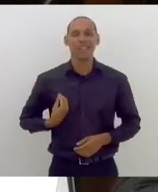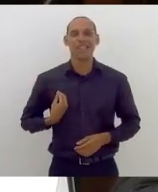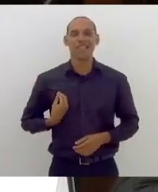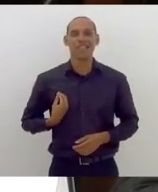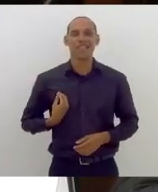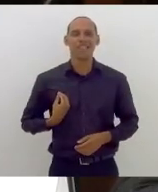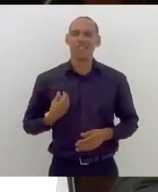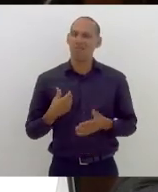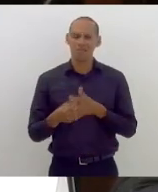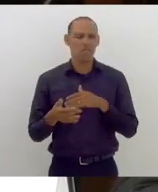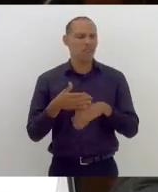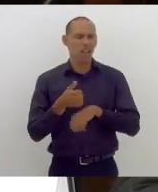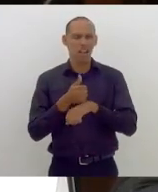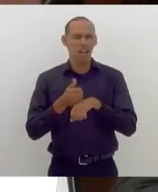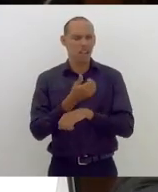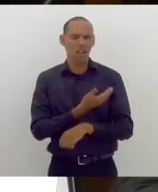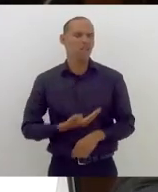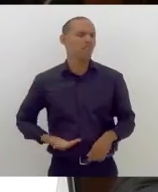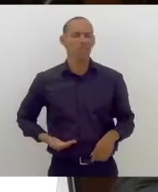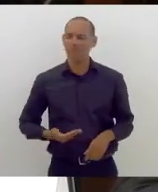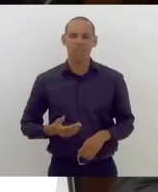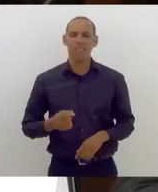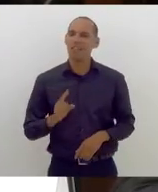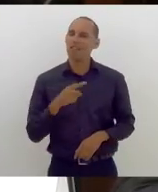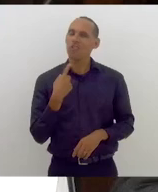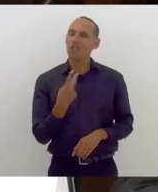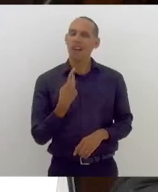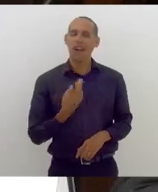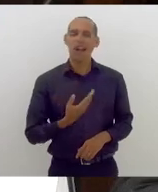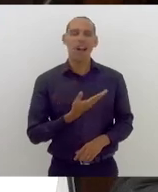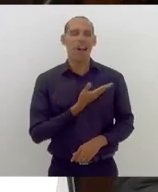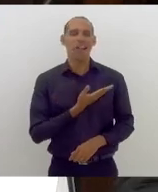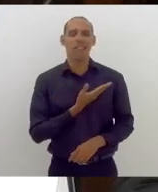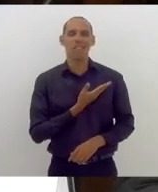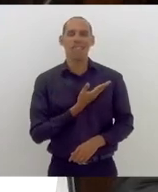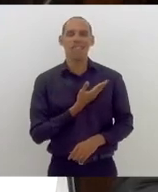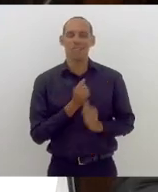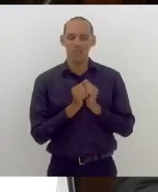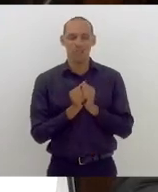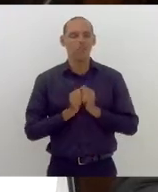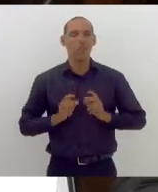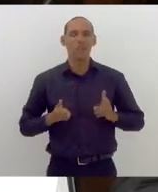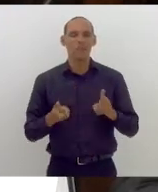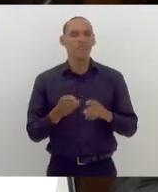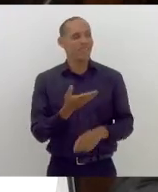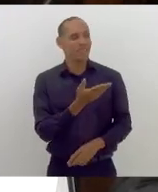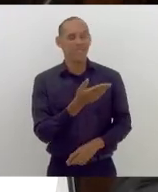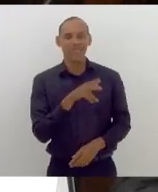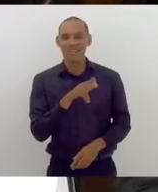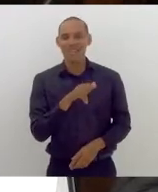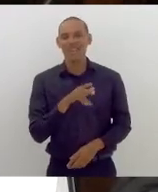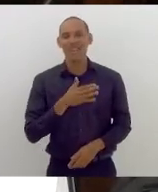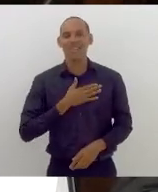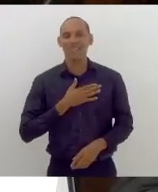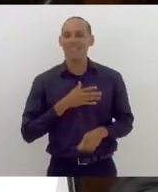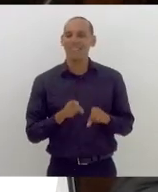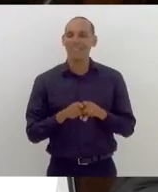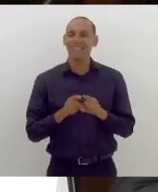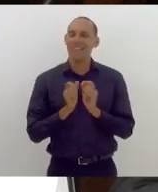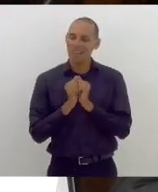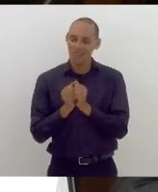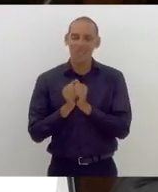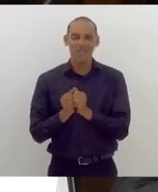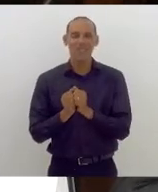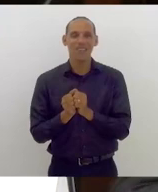de qualquer cargo público, eu sou seu amigo, a gente vai caminhar a vida toda junto. Também a presença do meu irmão aqui traz um pouco isso, nossa família alinhada com